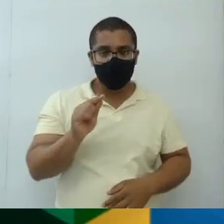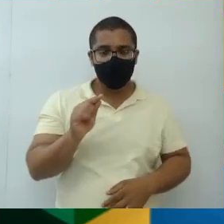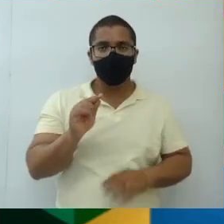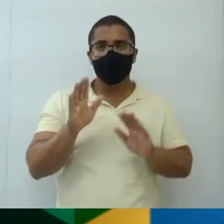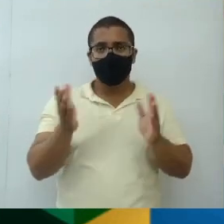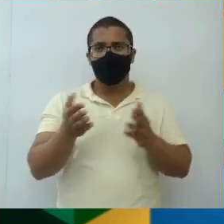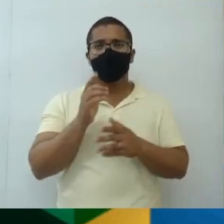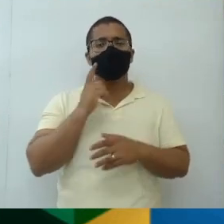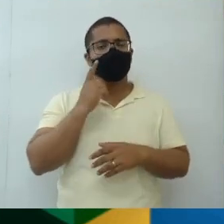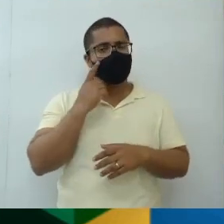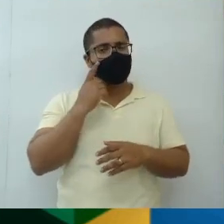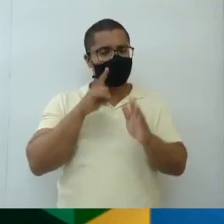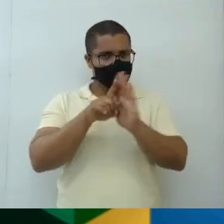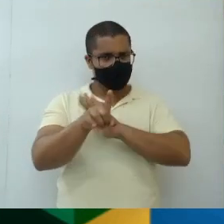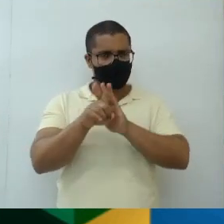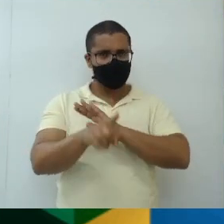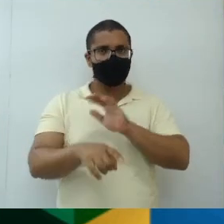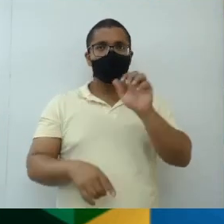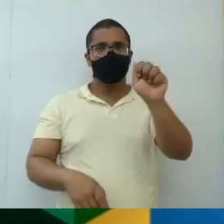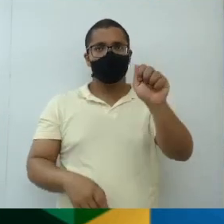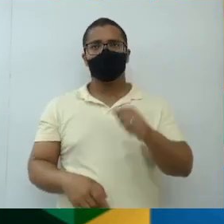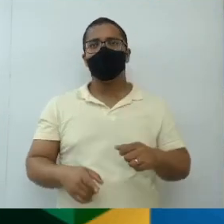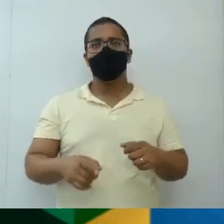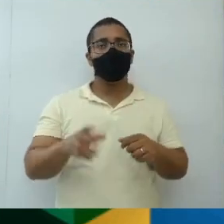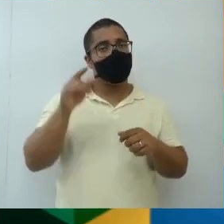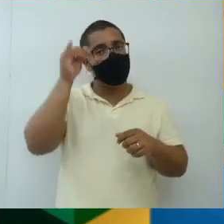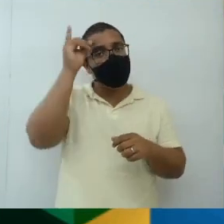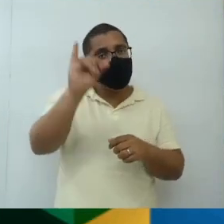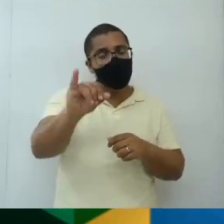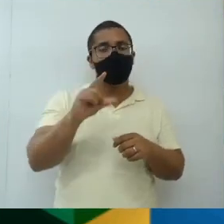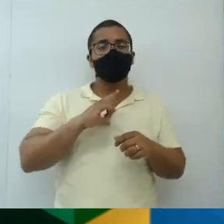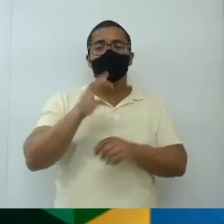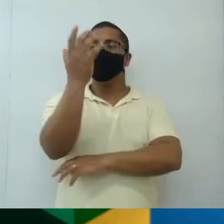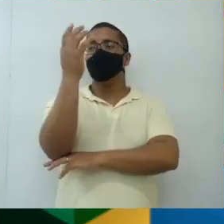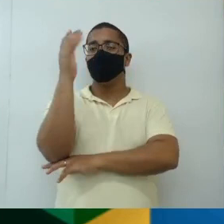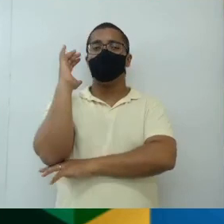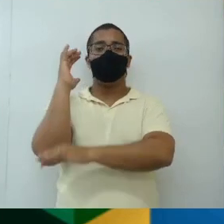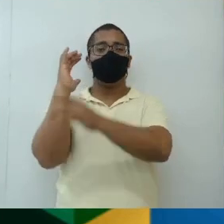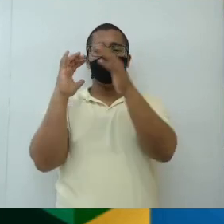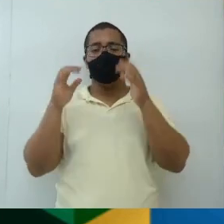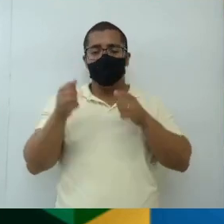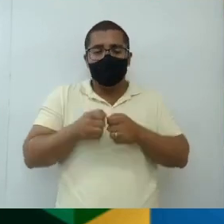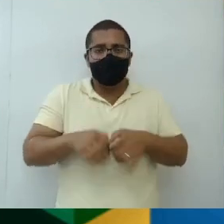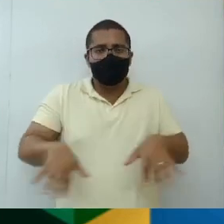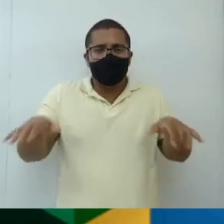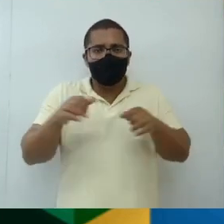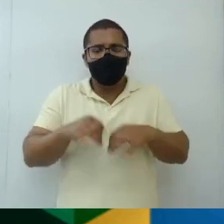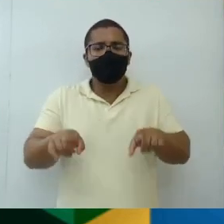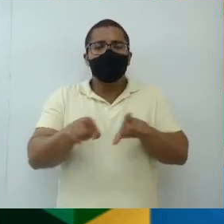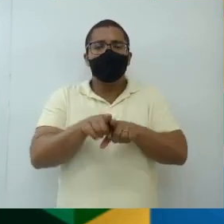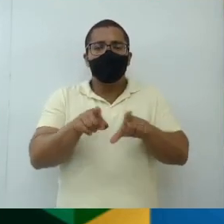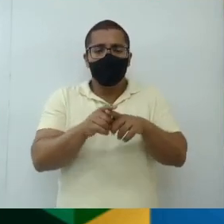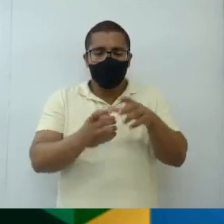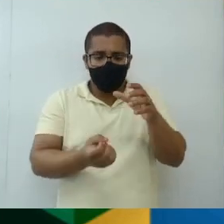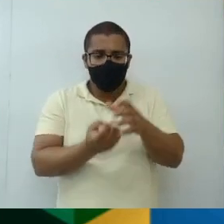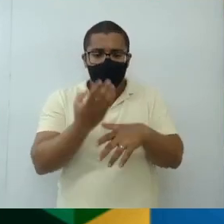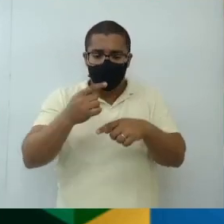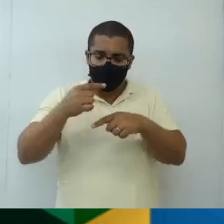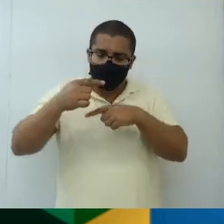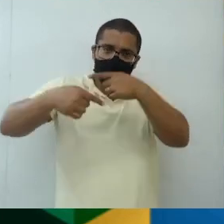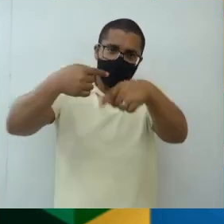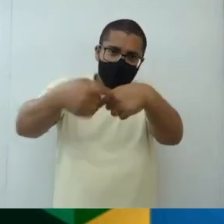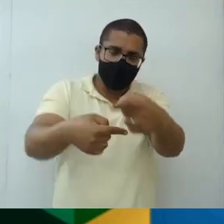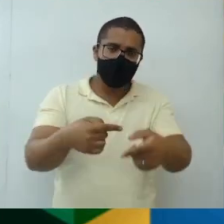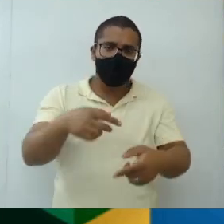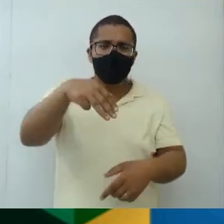questões as respostas a evitar o uso de recursos naturais a minha prima na indústria